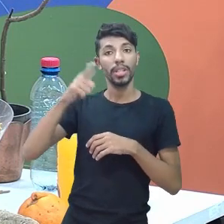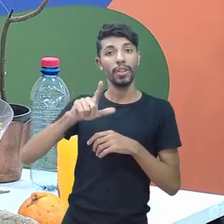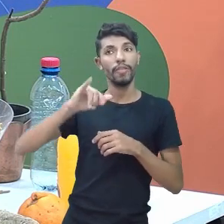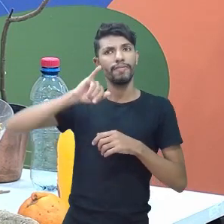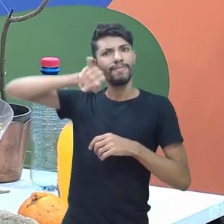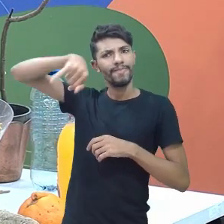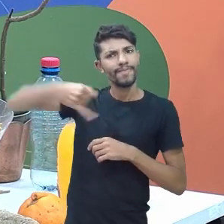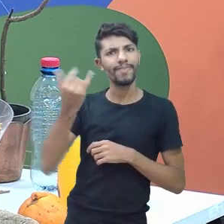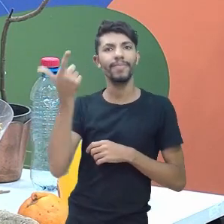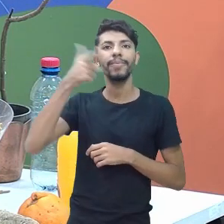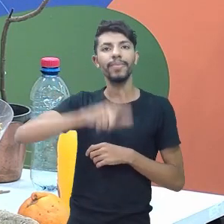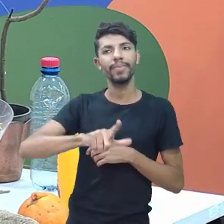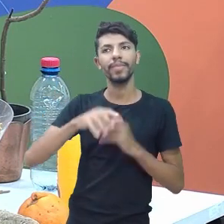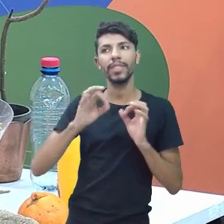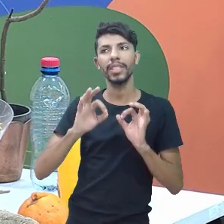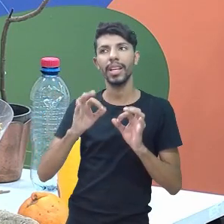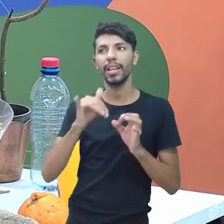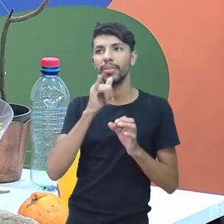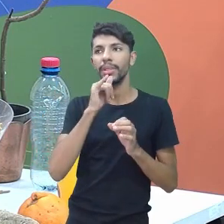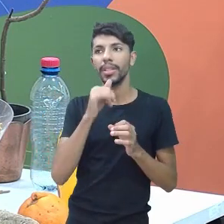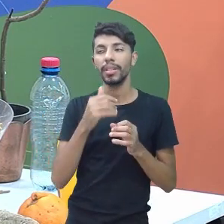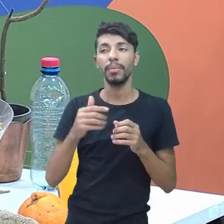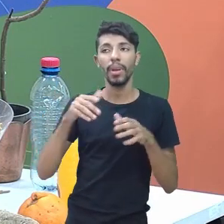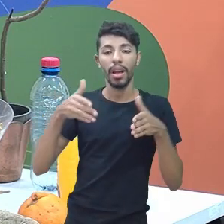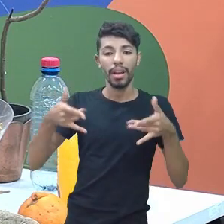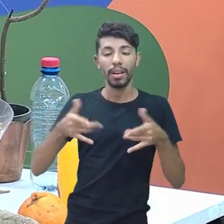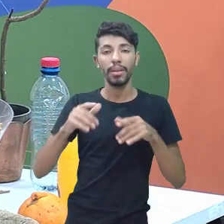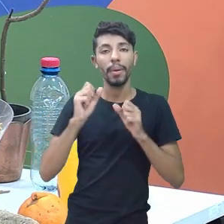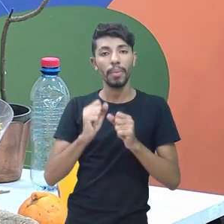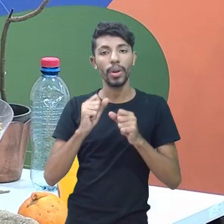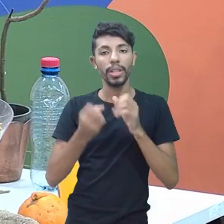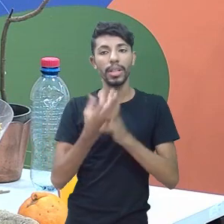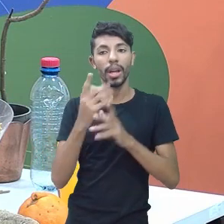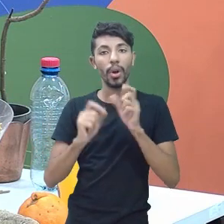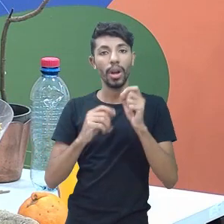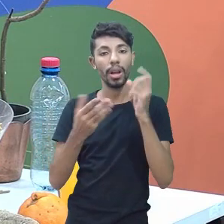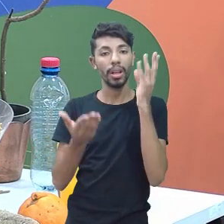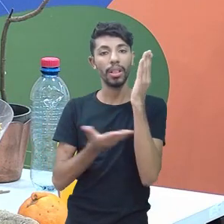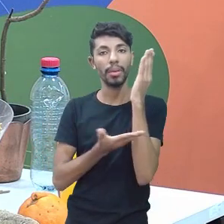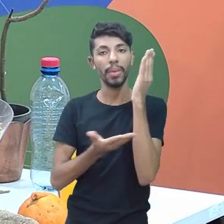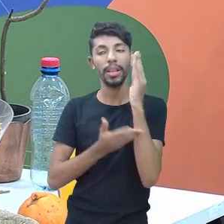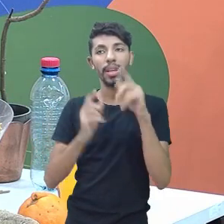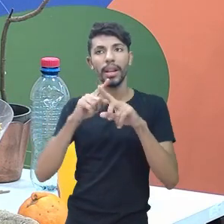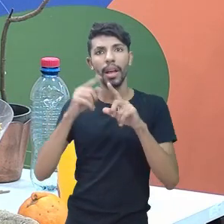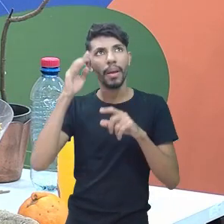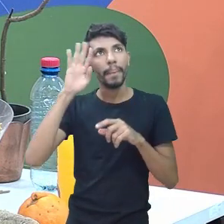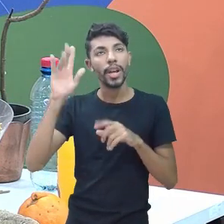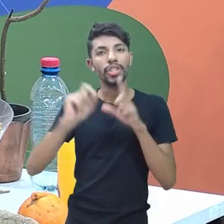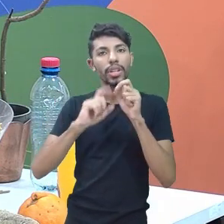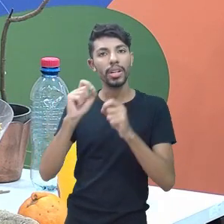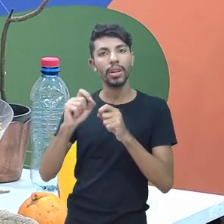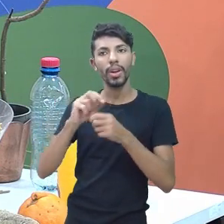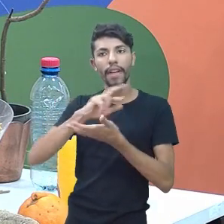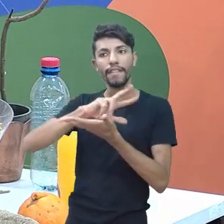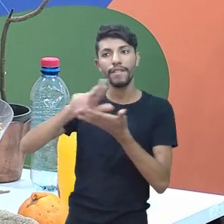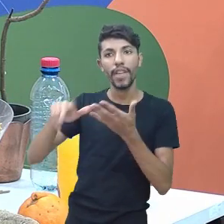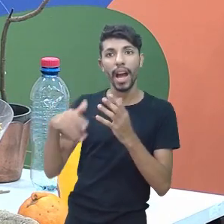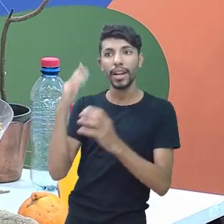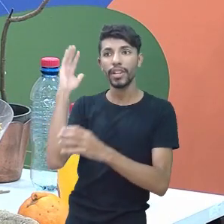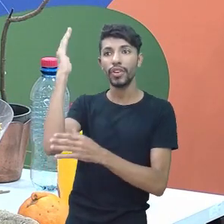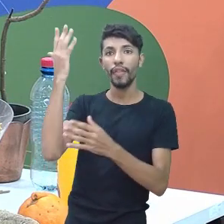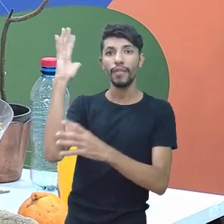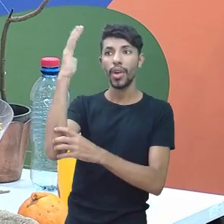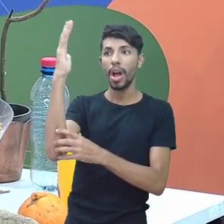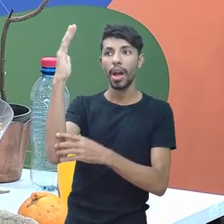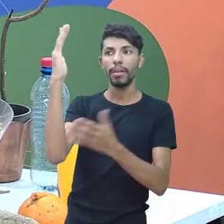né, que antes poderia ser produzido de madeira, imagina quantas florestas teriam que ser devastadas. E eles reutilizaram o